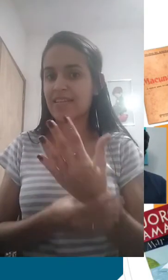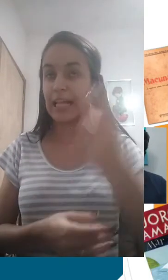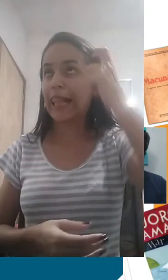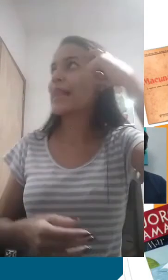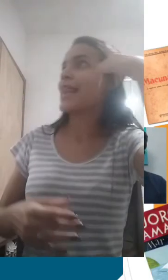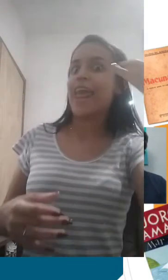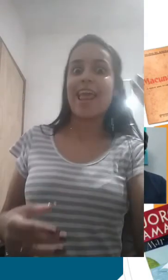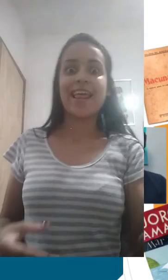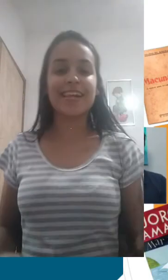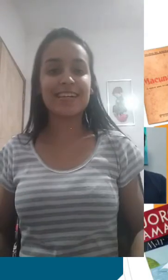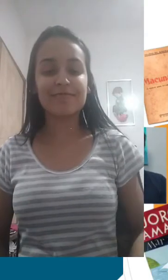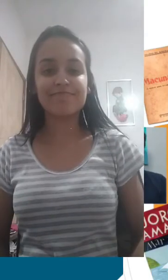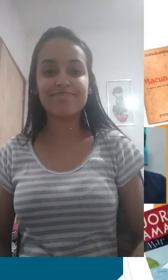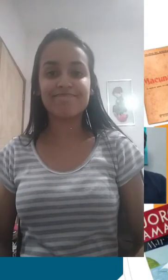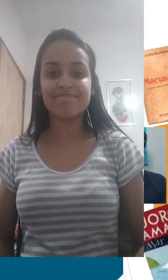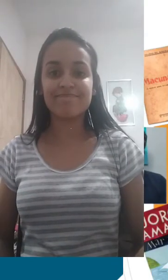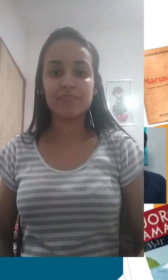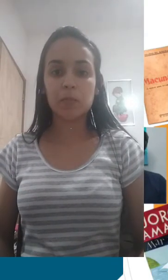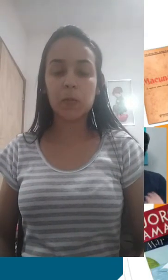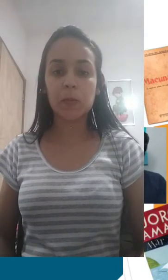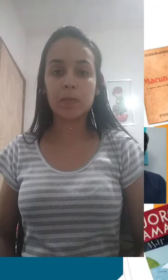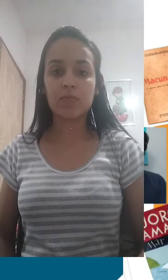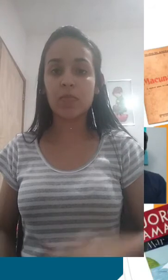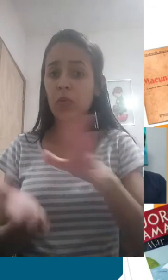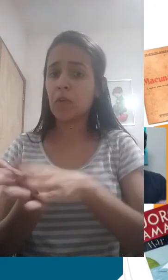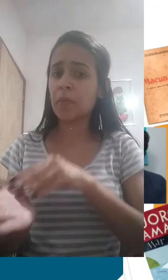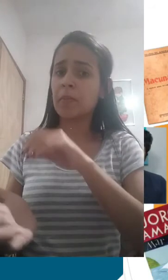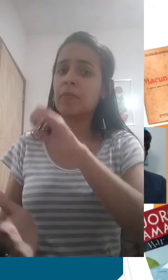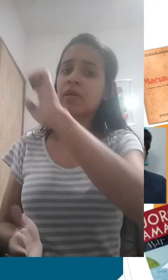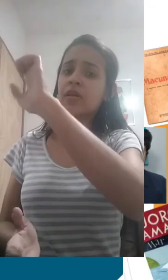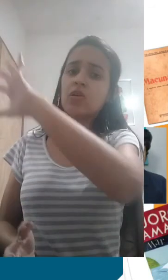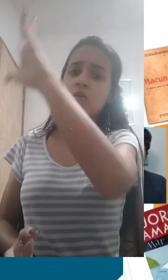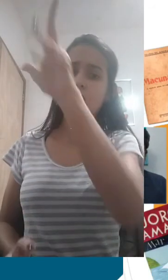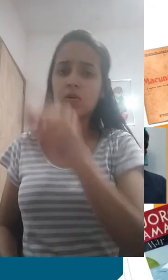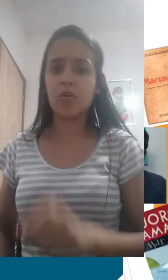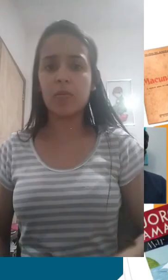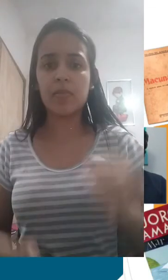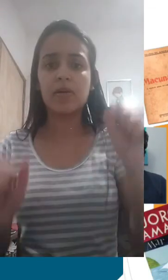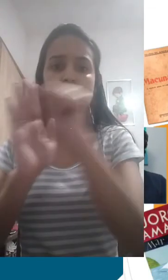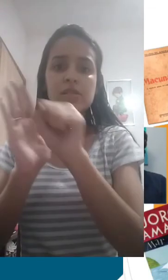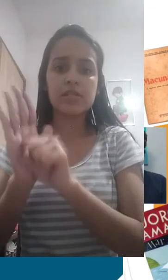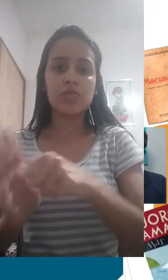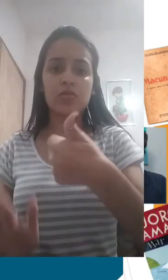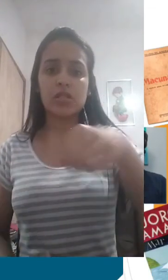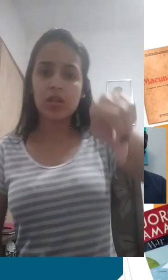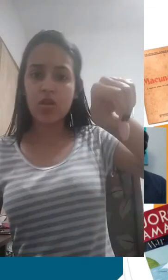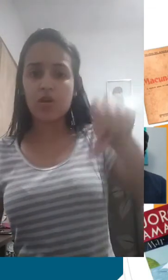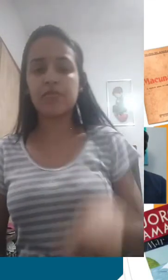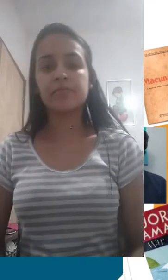europeias iniciadas a partir do final do século XIX. Ainda que com características das